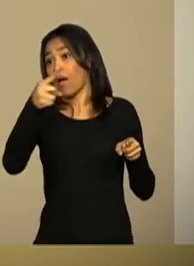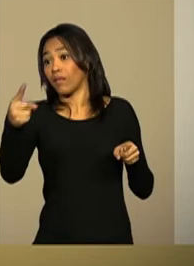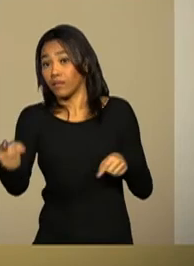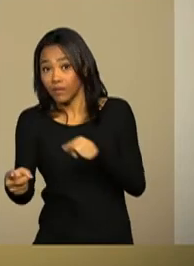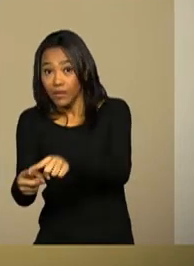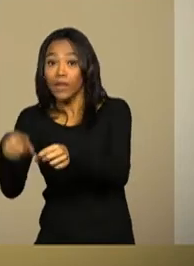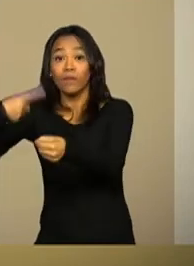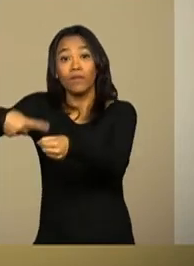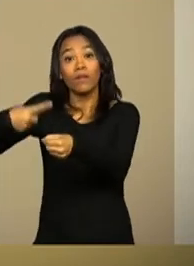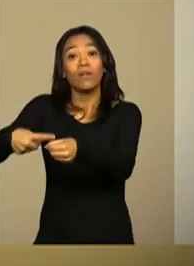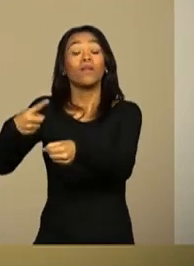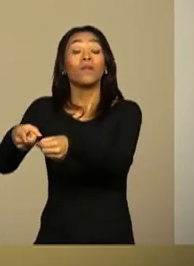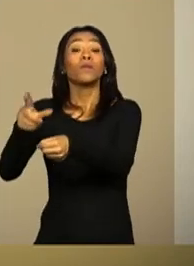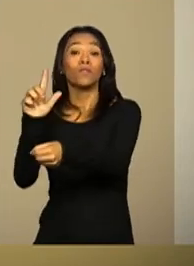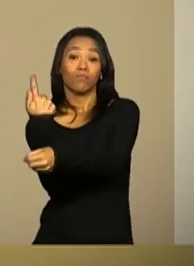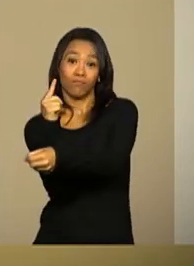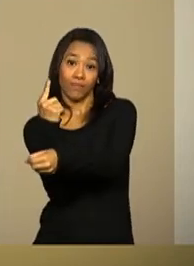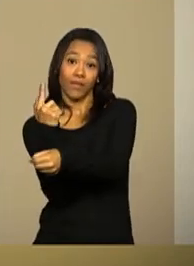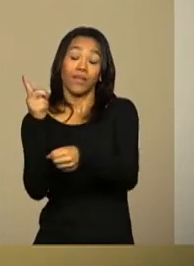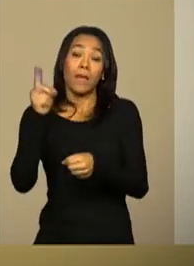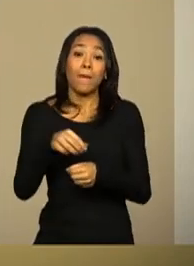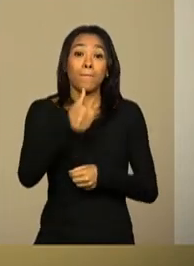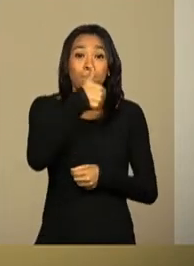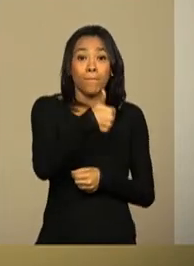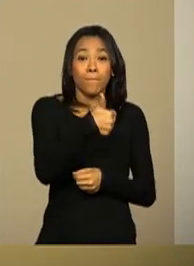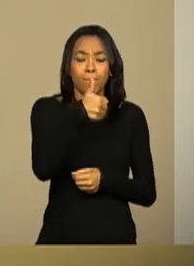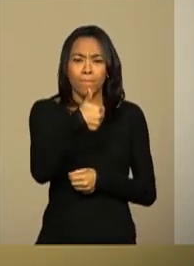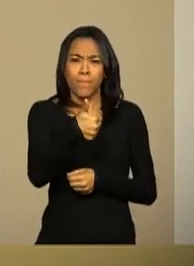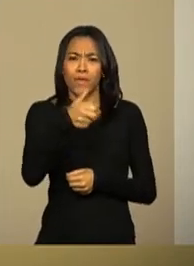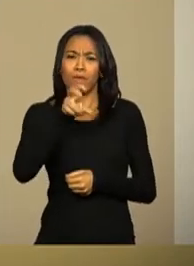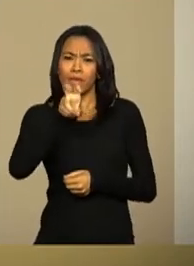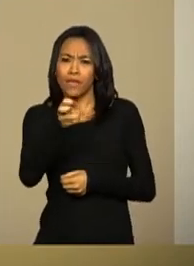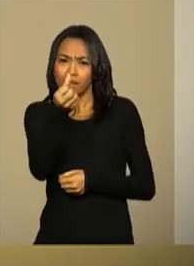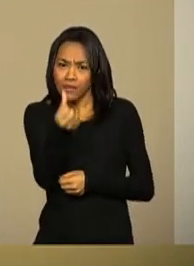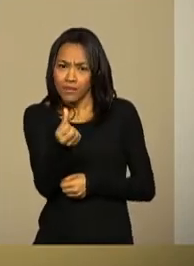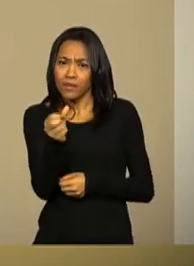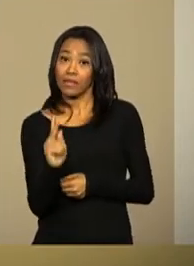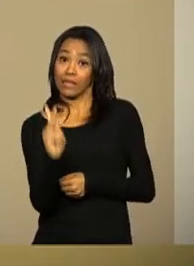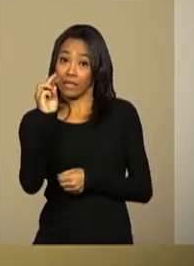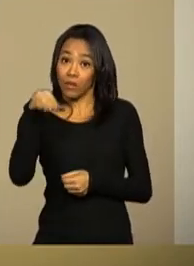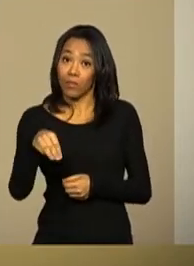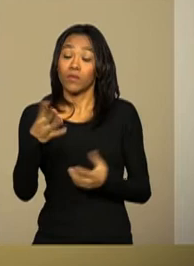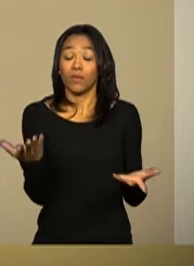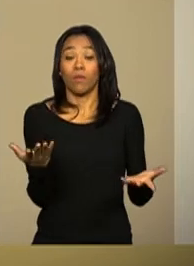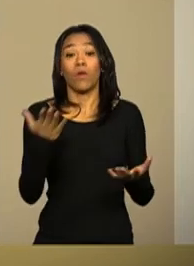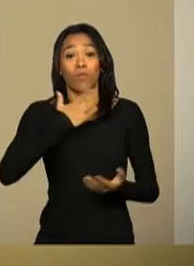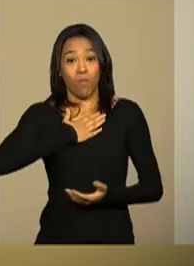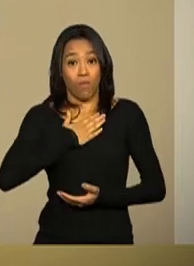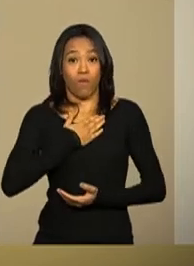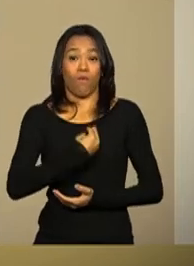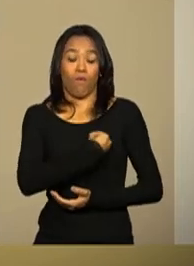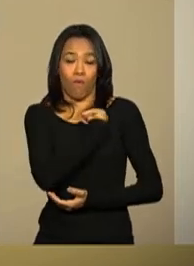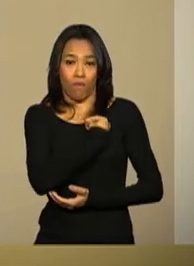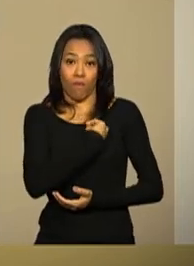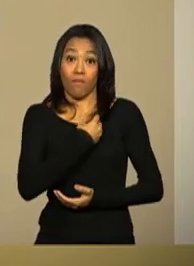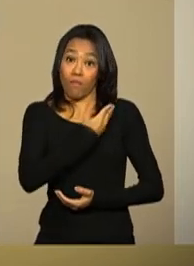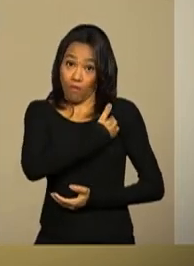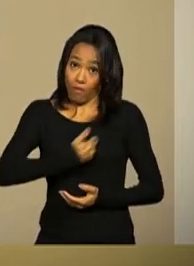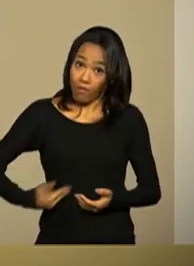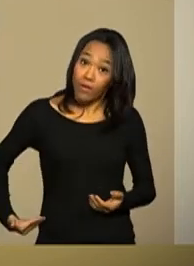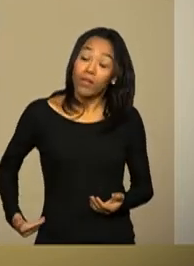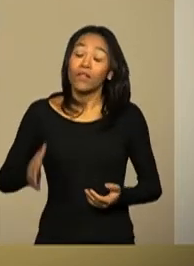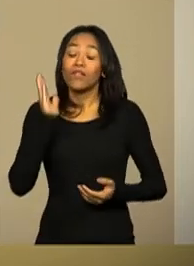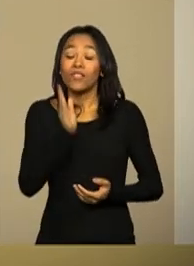Anápolis em Goiás são 1560 km na verdade no meu governo nós construímos o